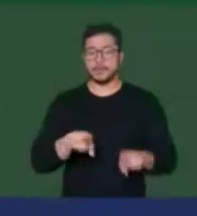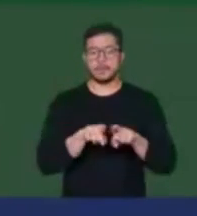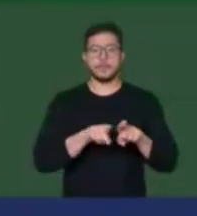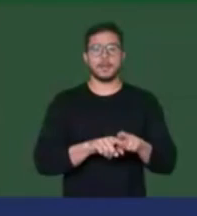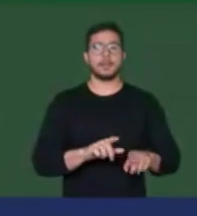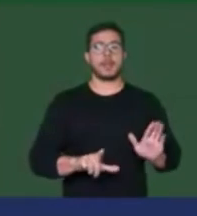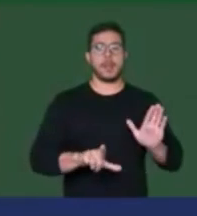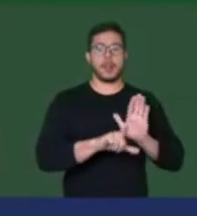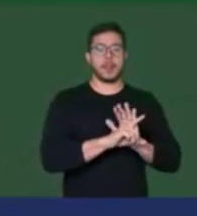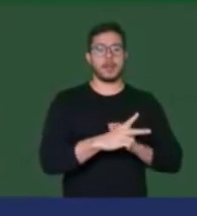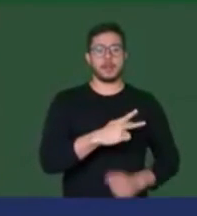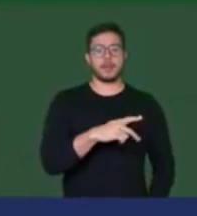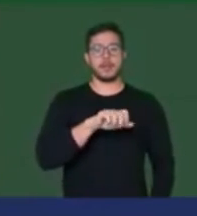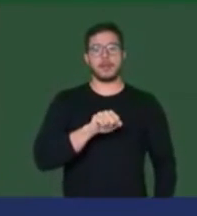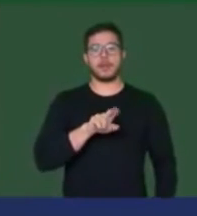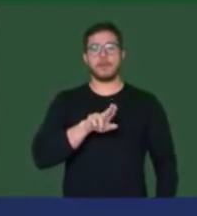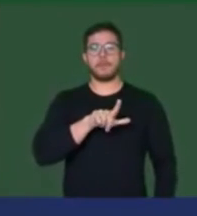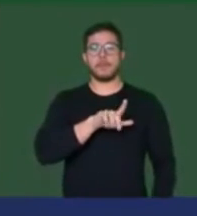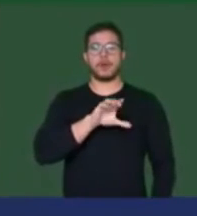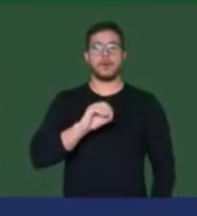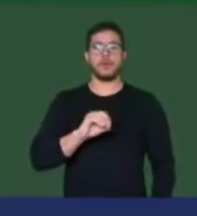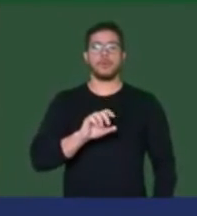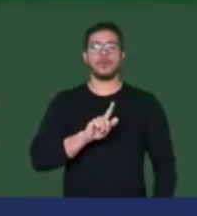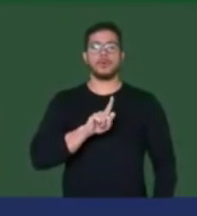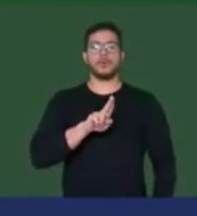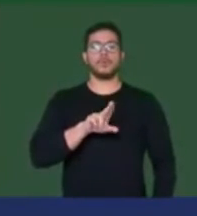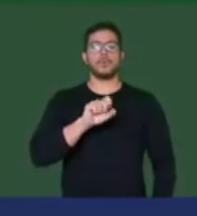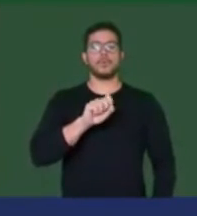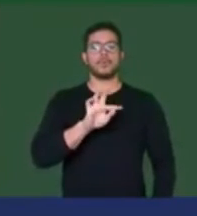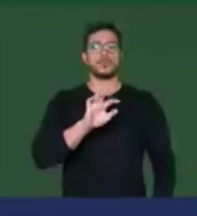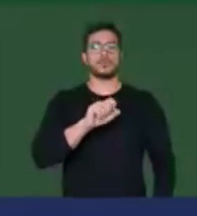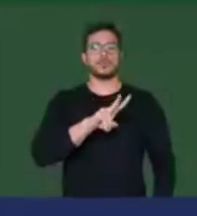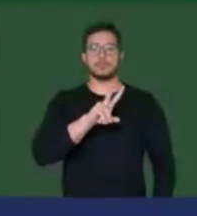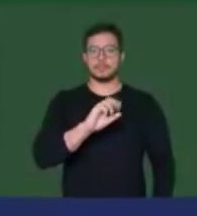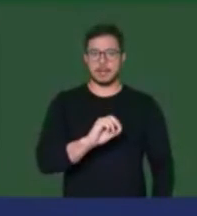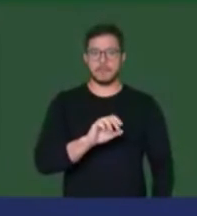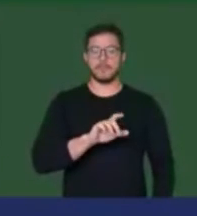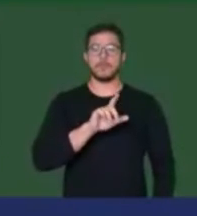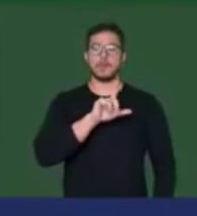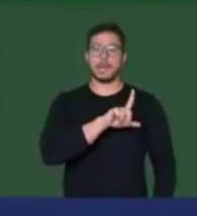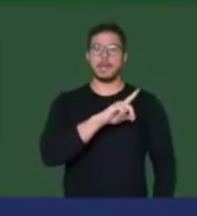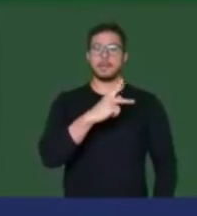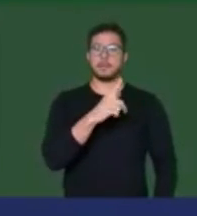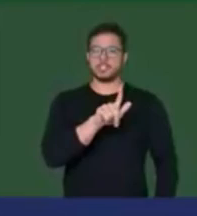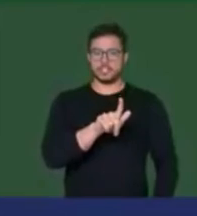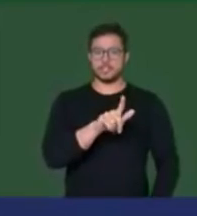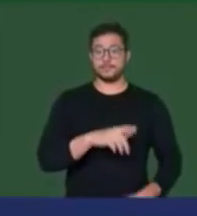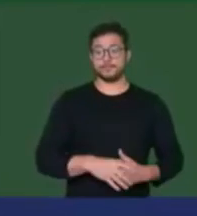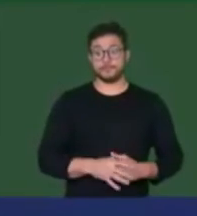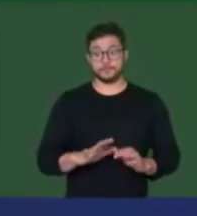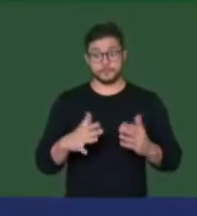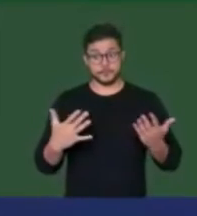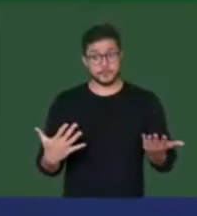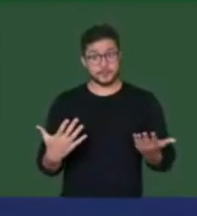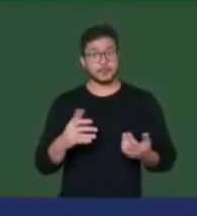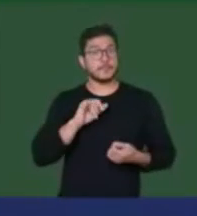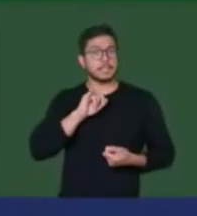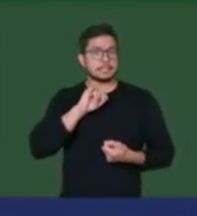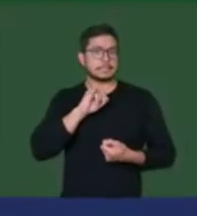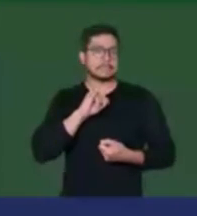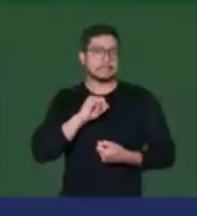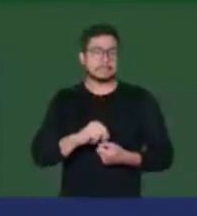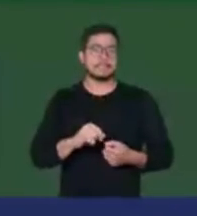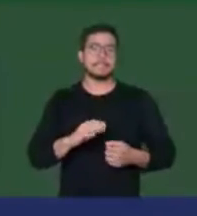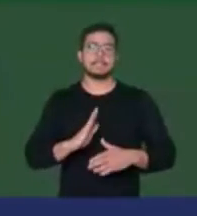cultura nacional sobreviver. E vamos dizer claramente, se romper o teto de gastos